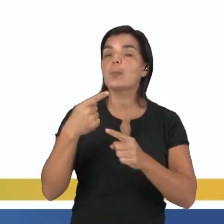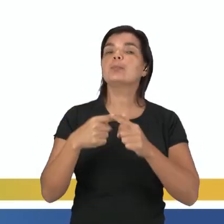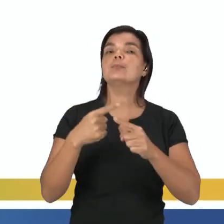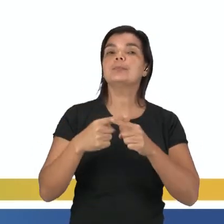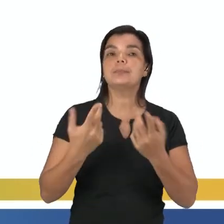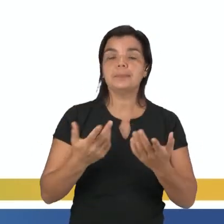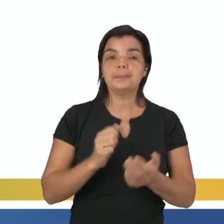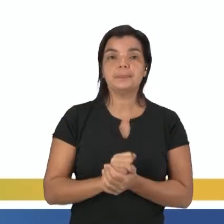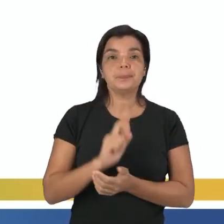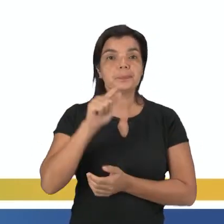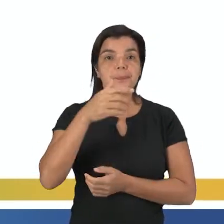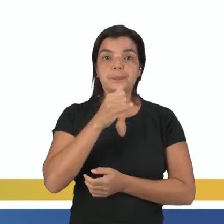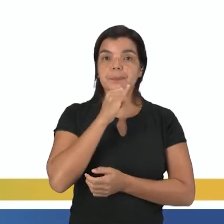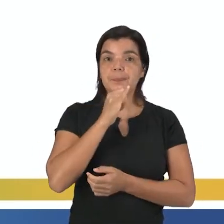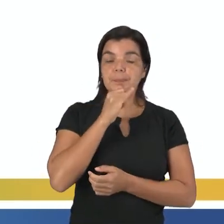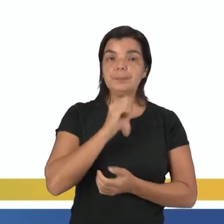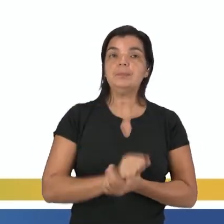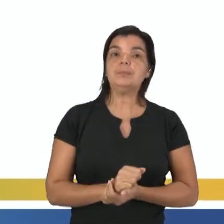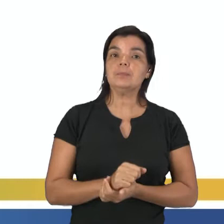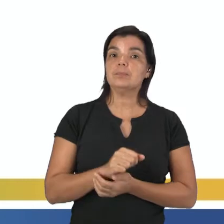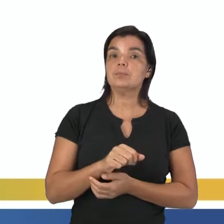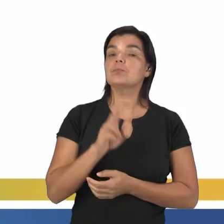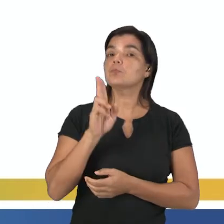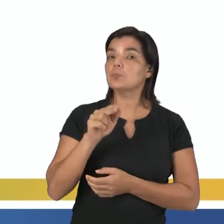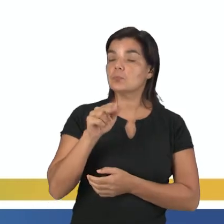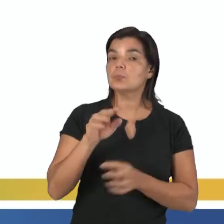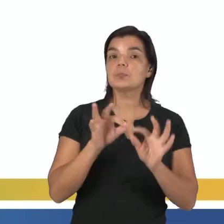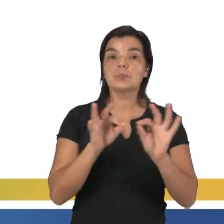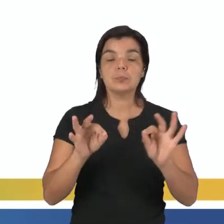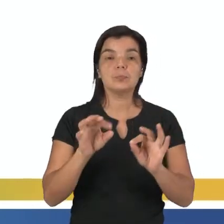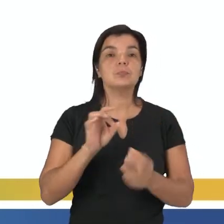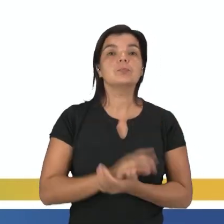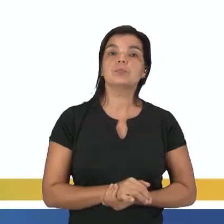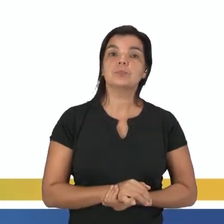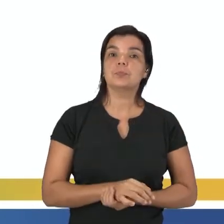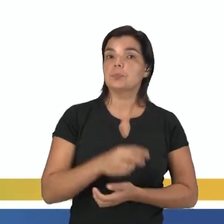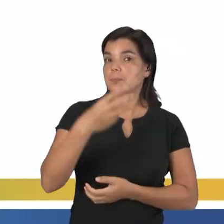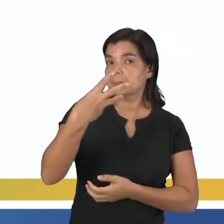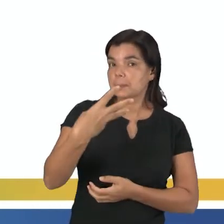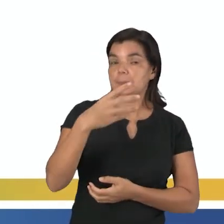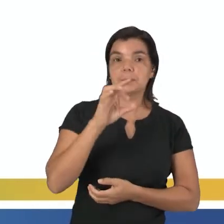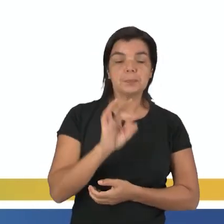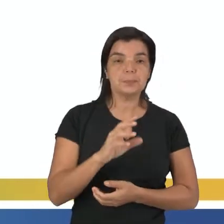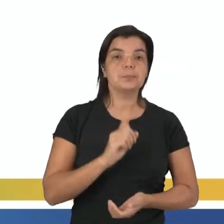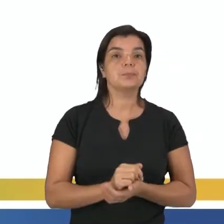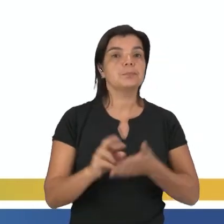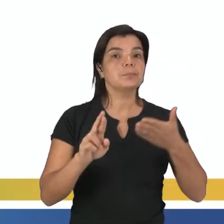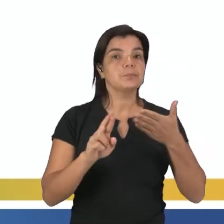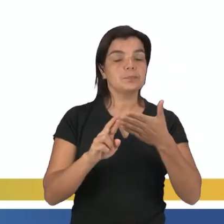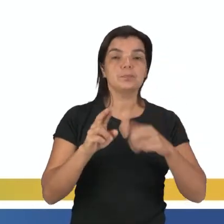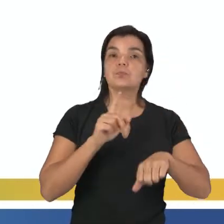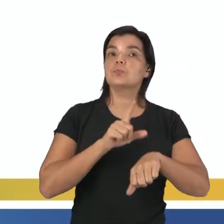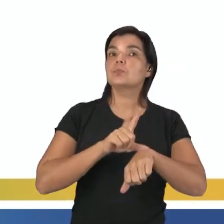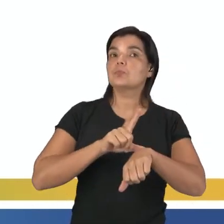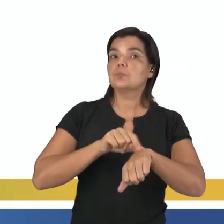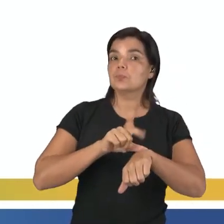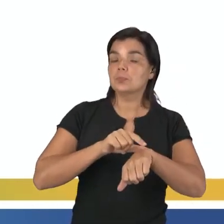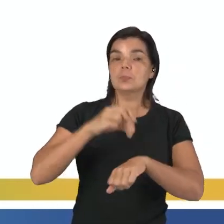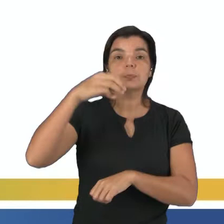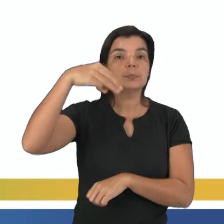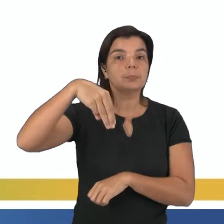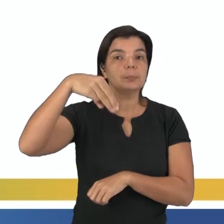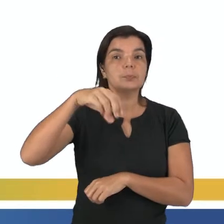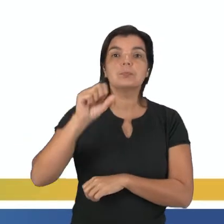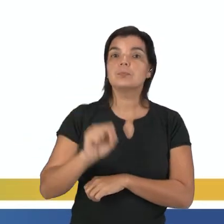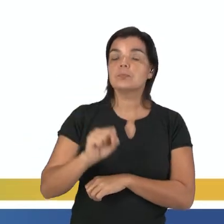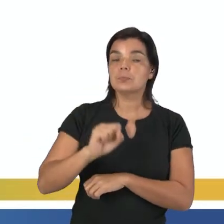quê? Nos outros exemplos, nós tínhamos mais unidades medidas. Aqui nós temos 3, né? Nossa referência é hora, minuto e segundo.